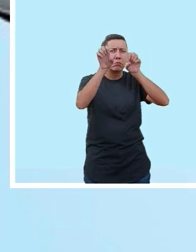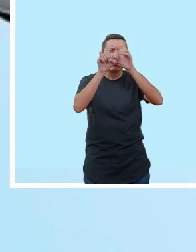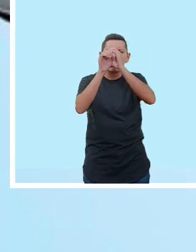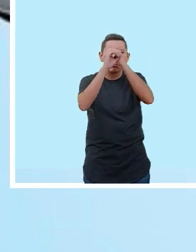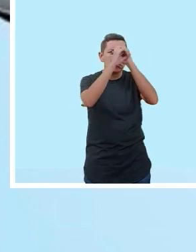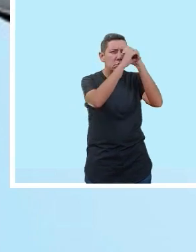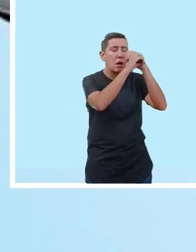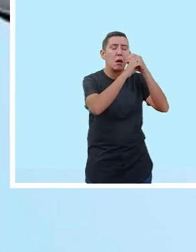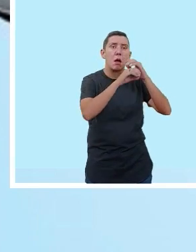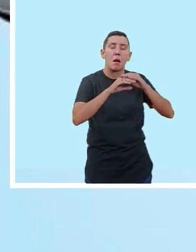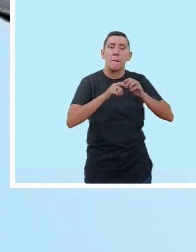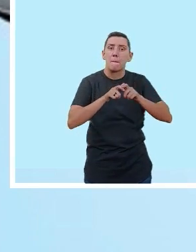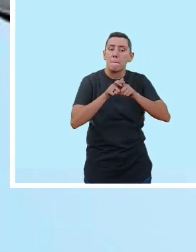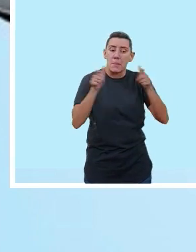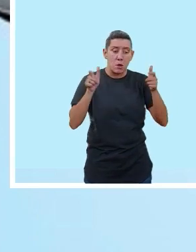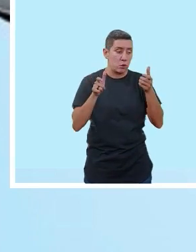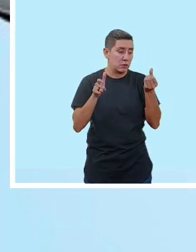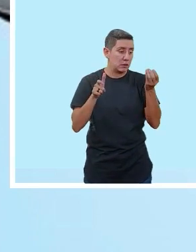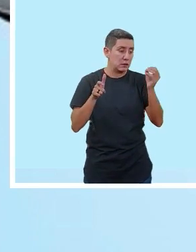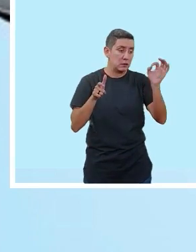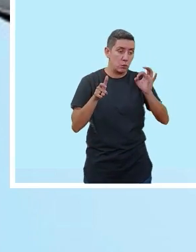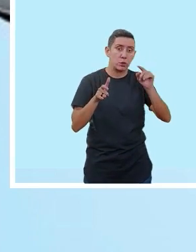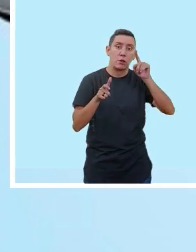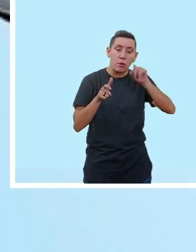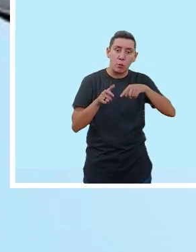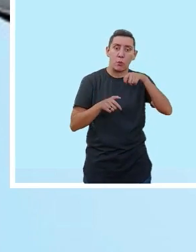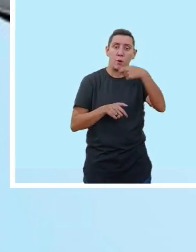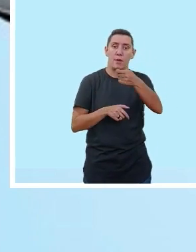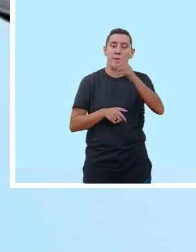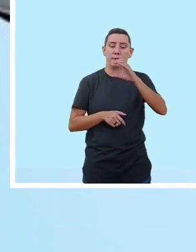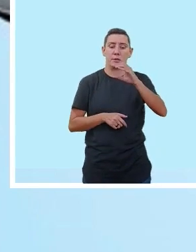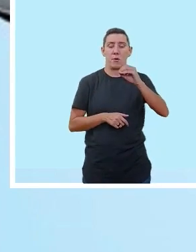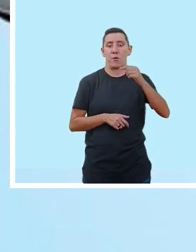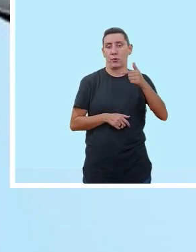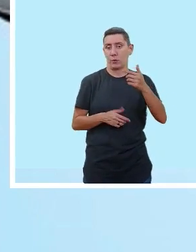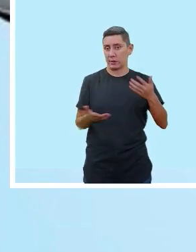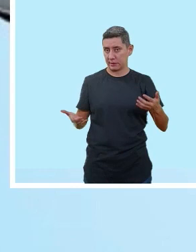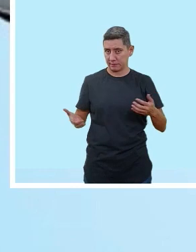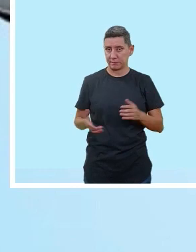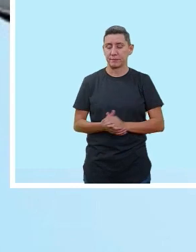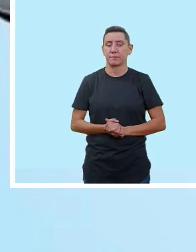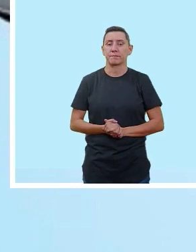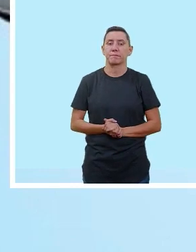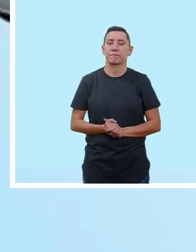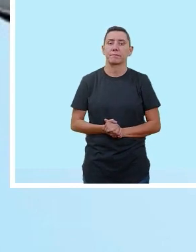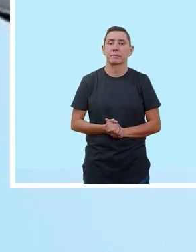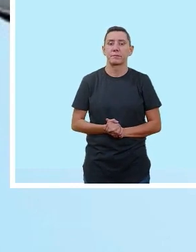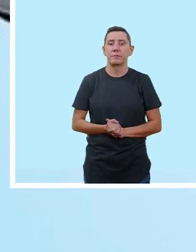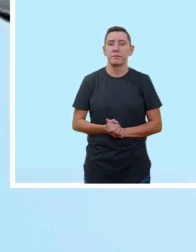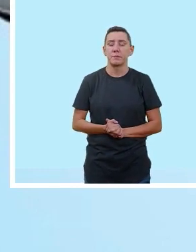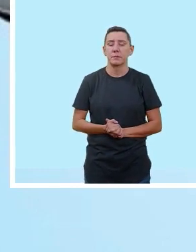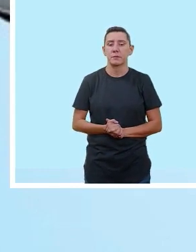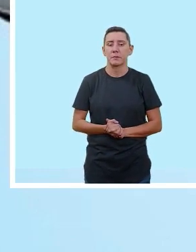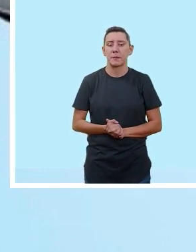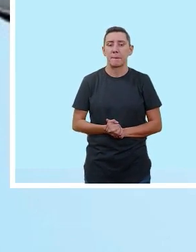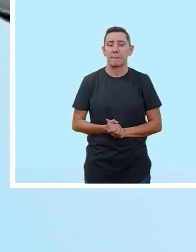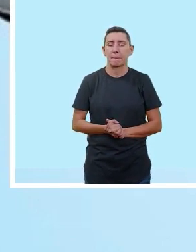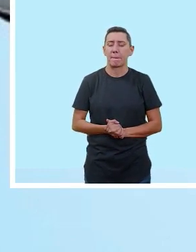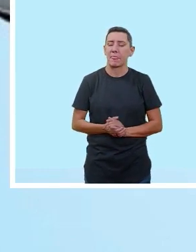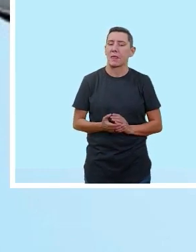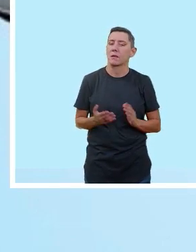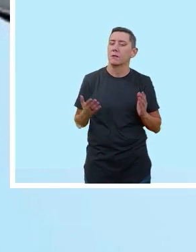do efeito estufa na nossa vida diária, tá? É super importante